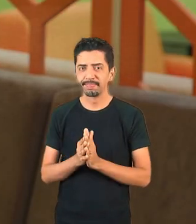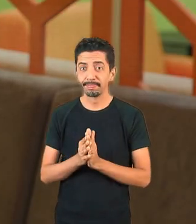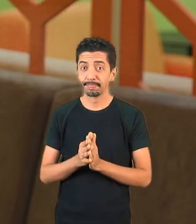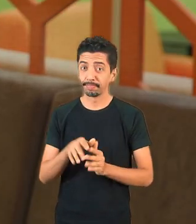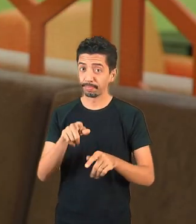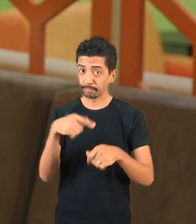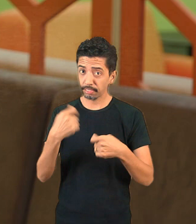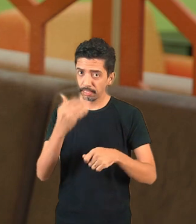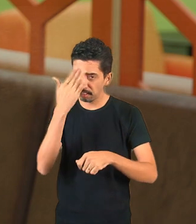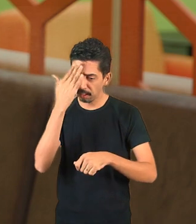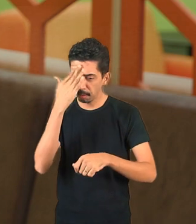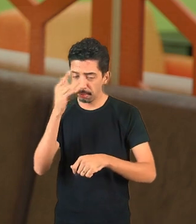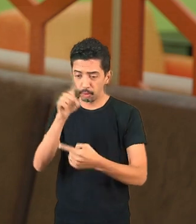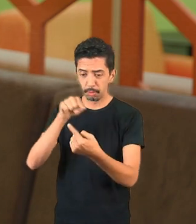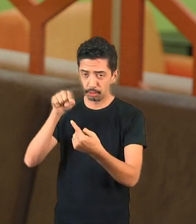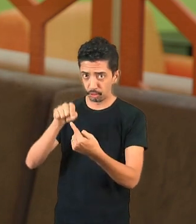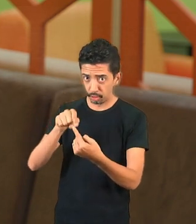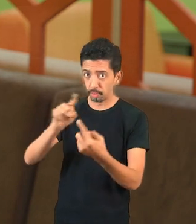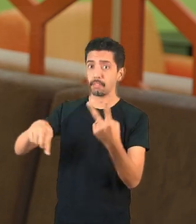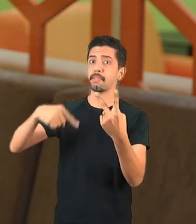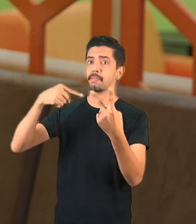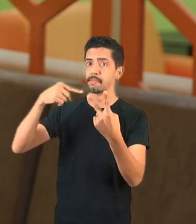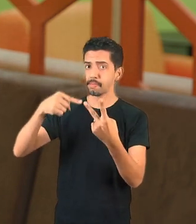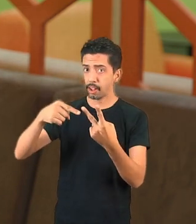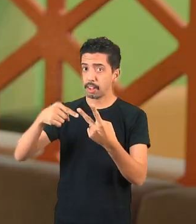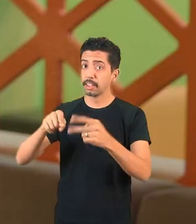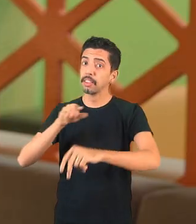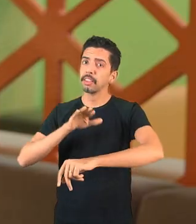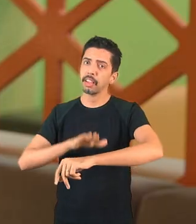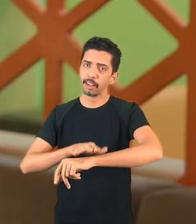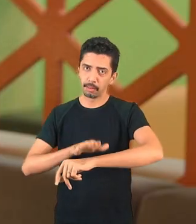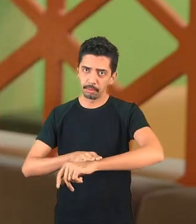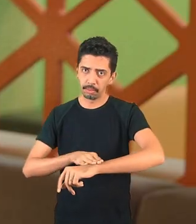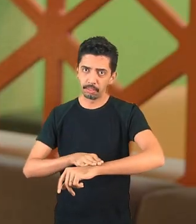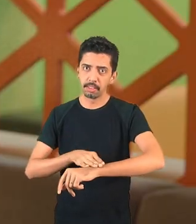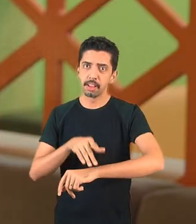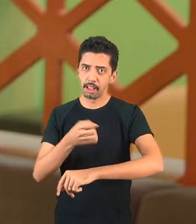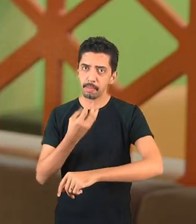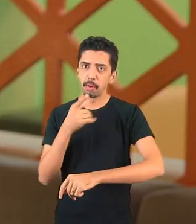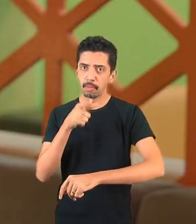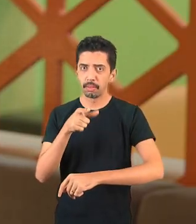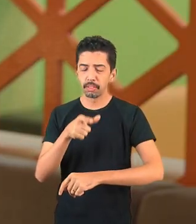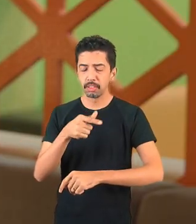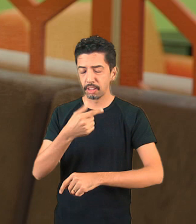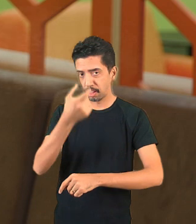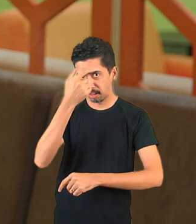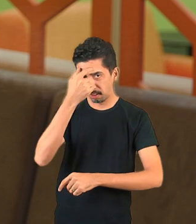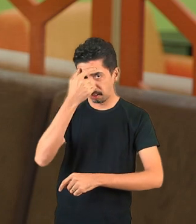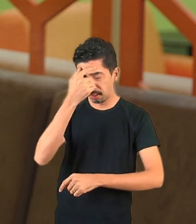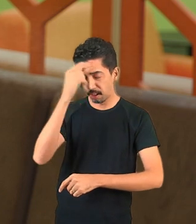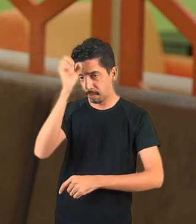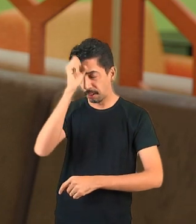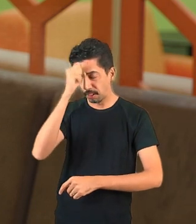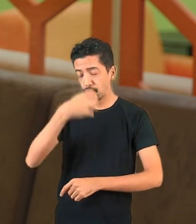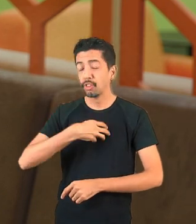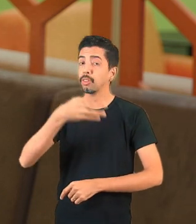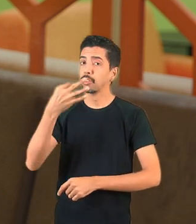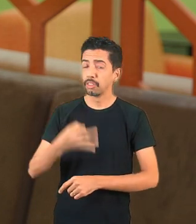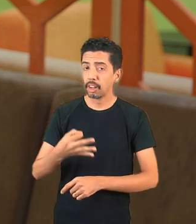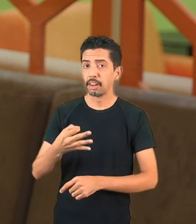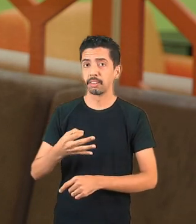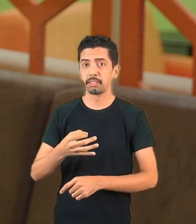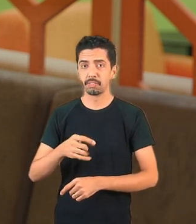e a finalidade vão blindar você, o seu dinheiro, a não sair fazendo de forma aleatória. Agora, eu quero